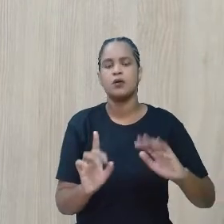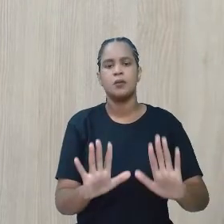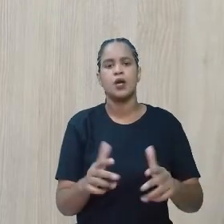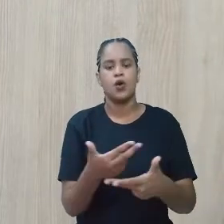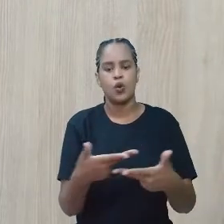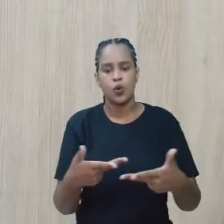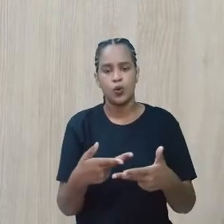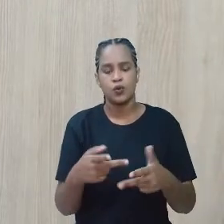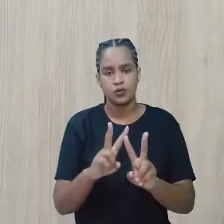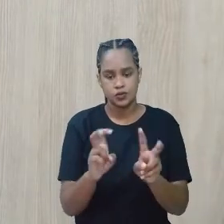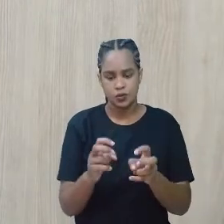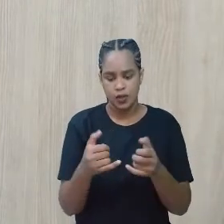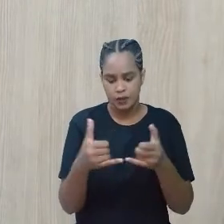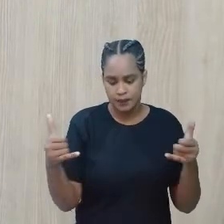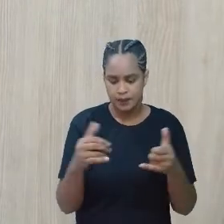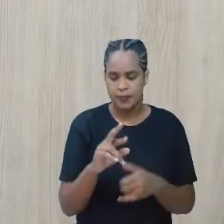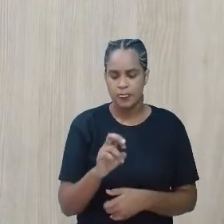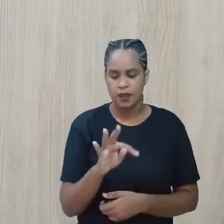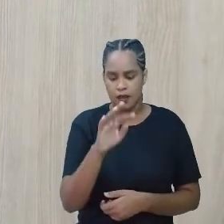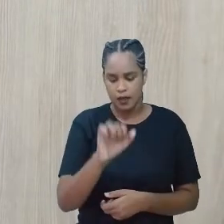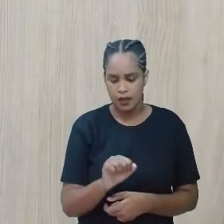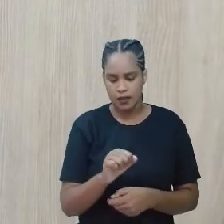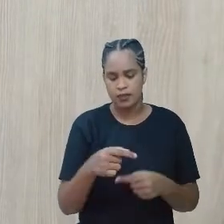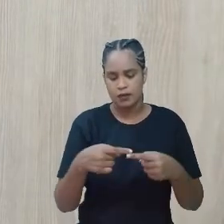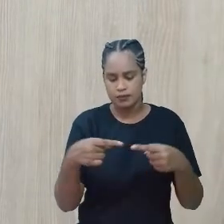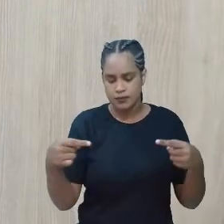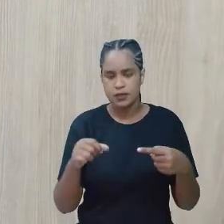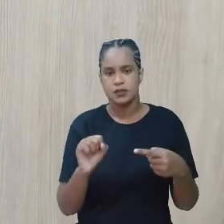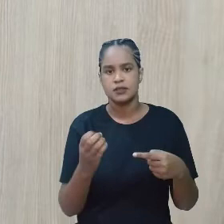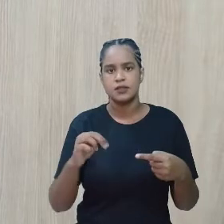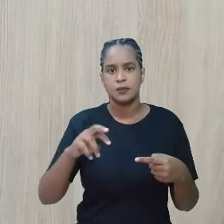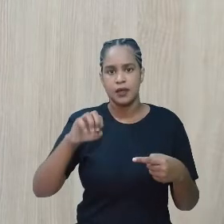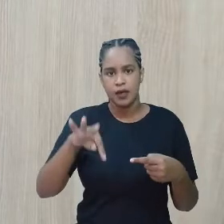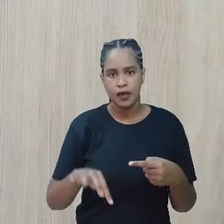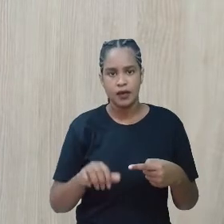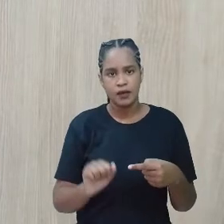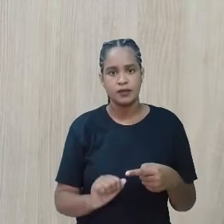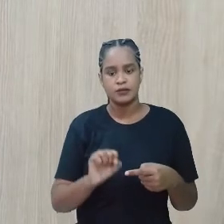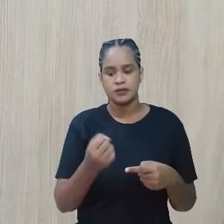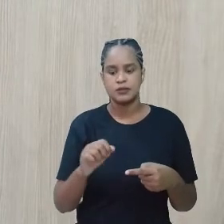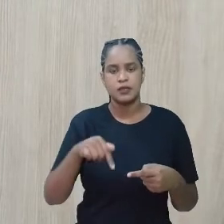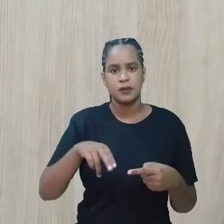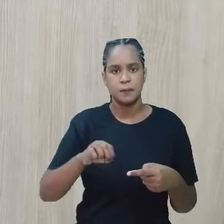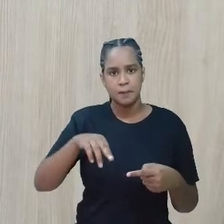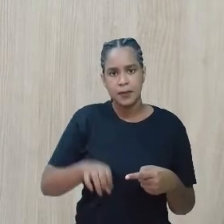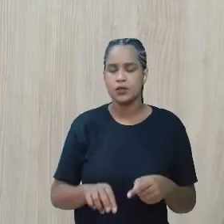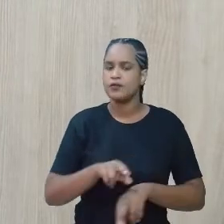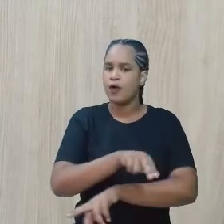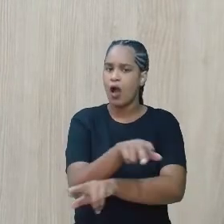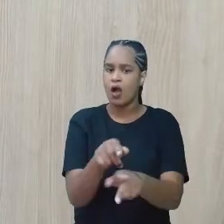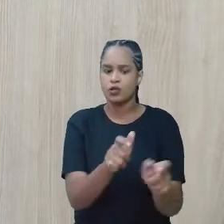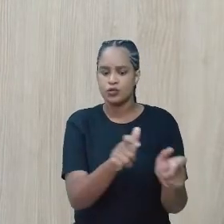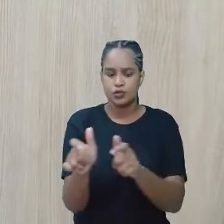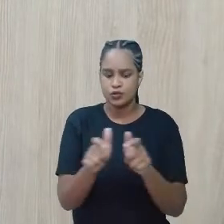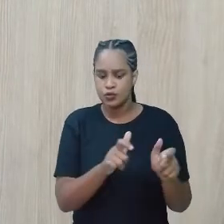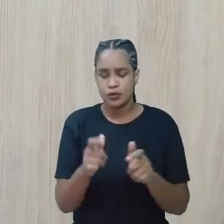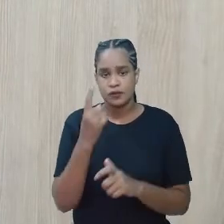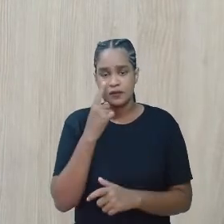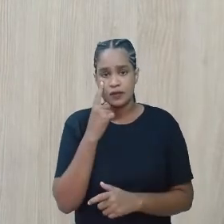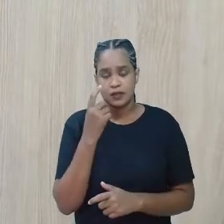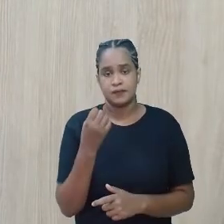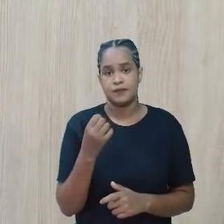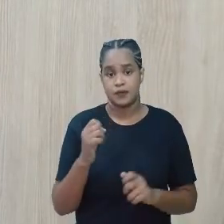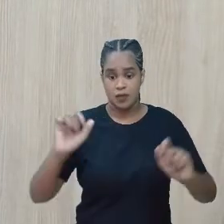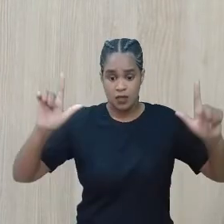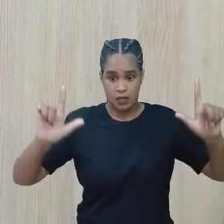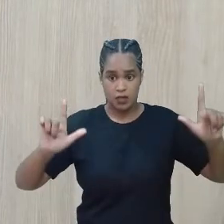elemento reta, semi-reta e segmento, a gente está falando de uma composição de pontos. Então, de fato, não tem como a gente representar uma coisa infinita numa TV,